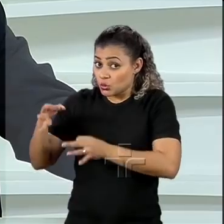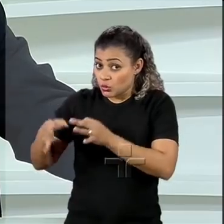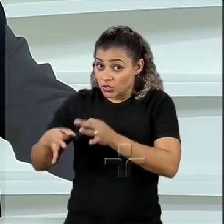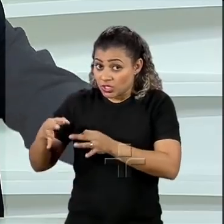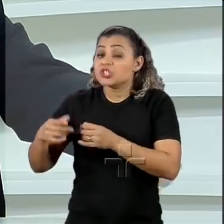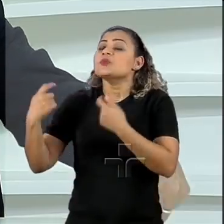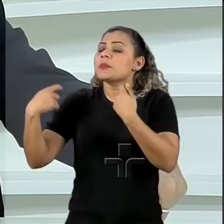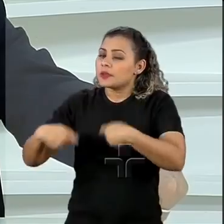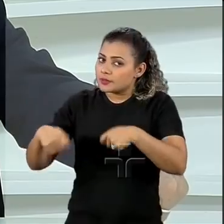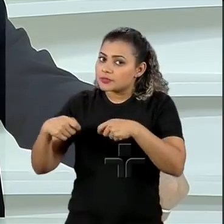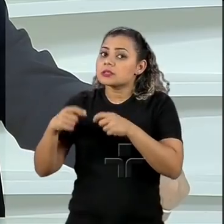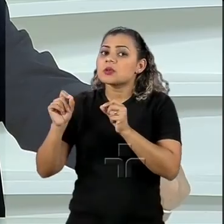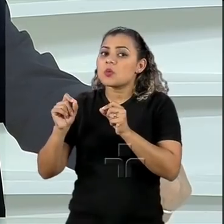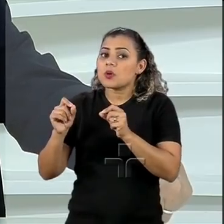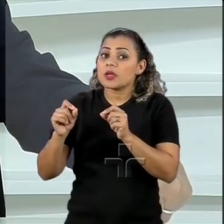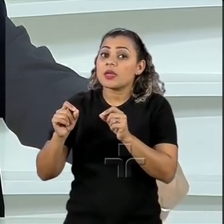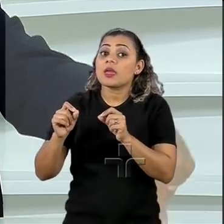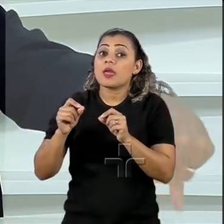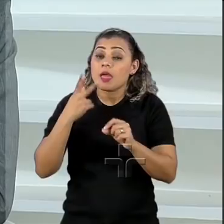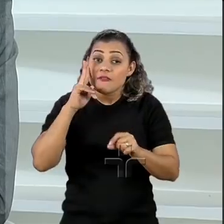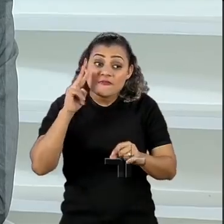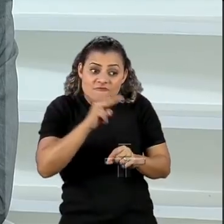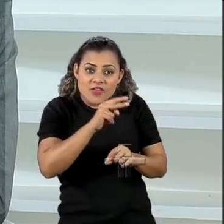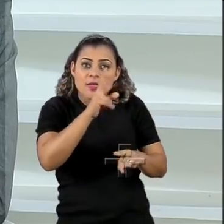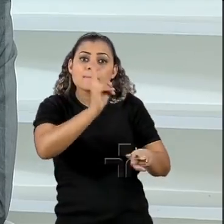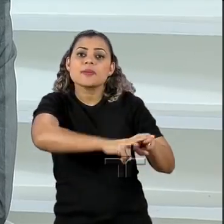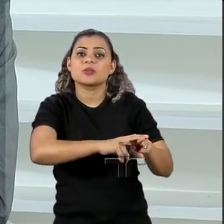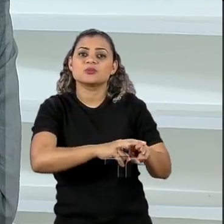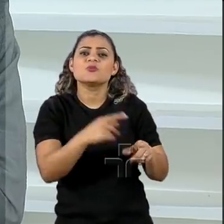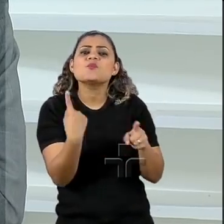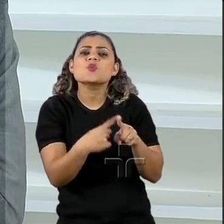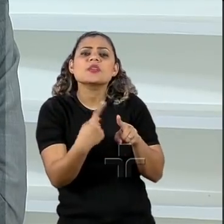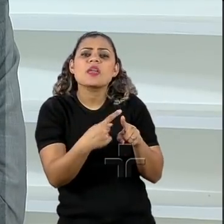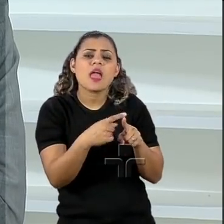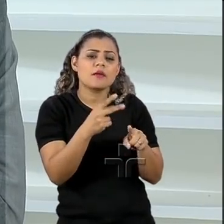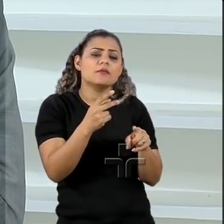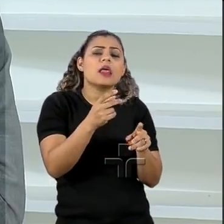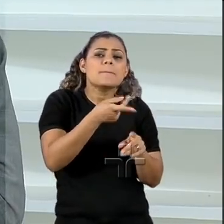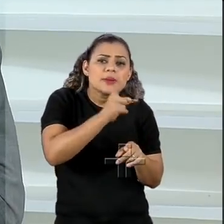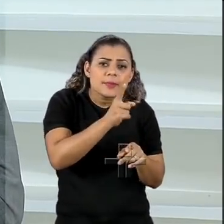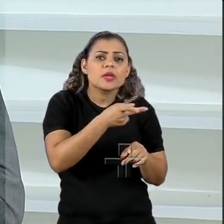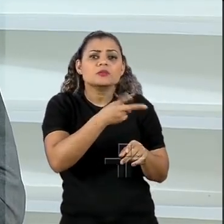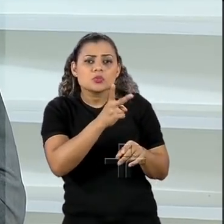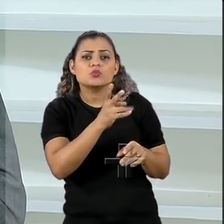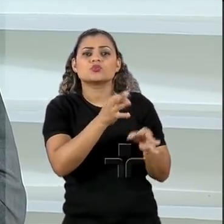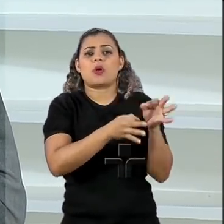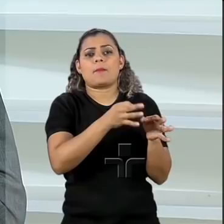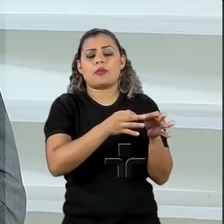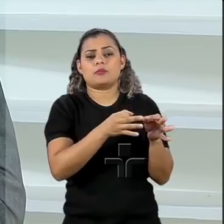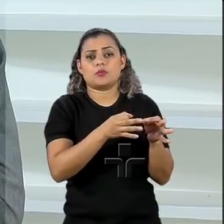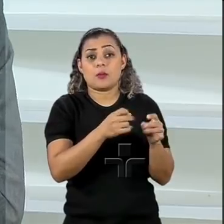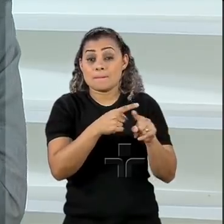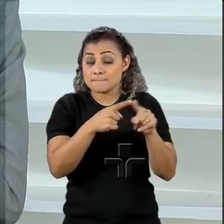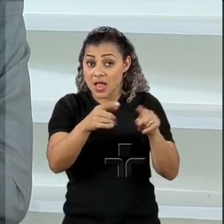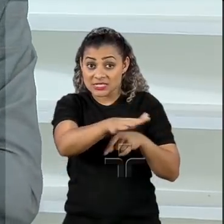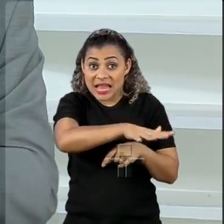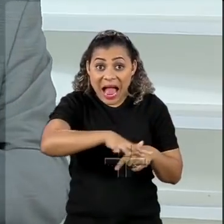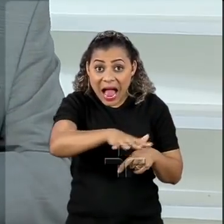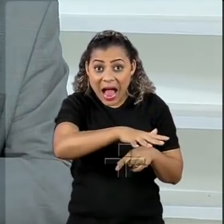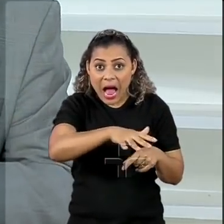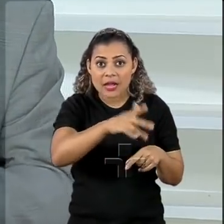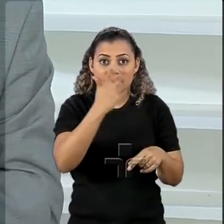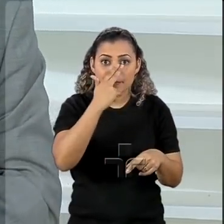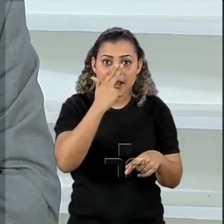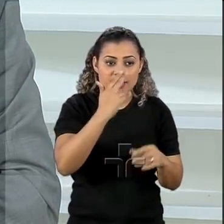tem que acompanhar o cumprimento da pena. Isso. E mas o Ministério Público também. Perfeito, mas eu digo, a estrutura penitenciária não